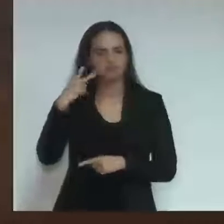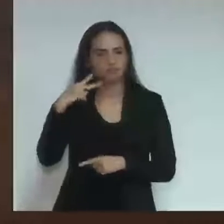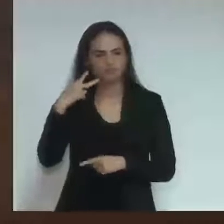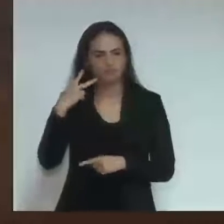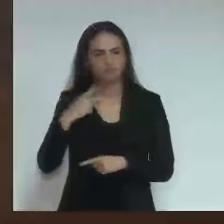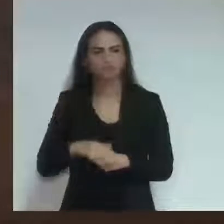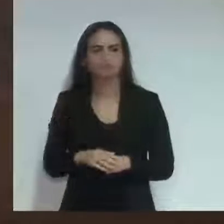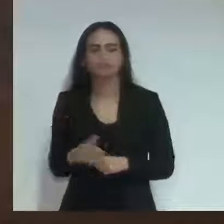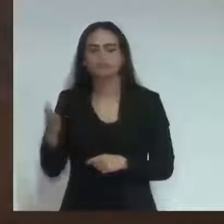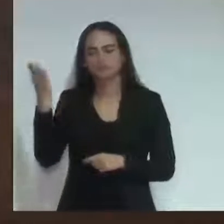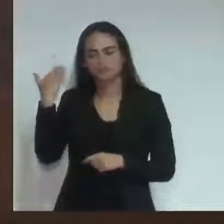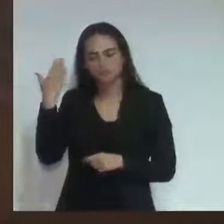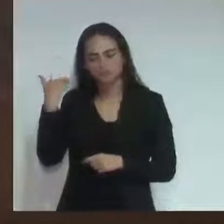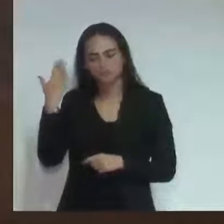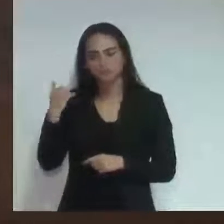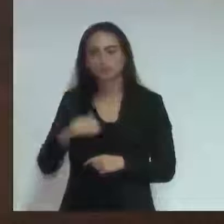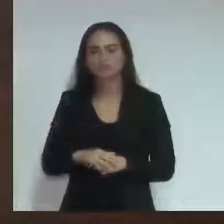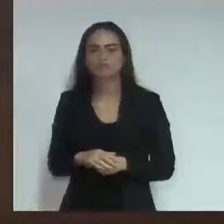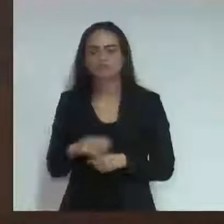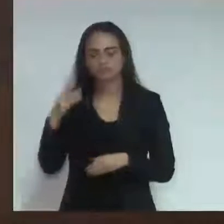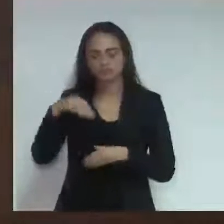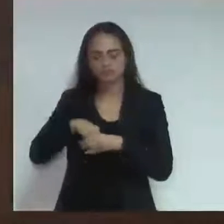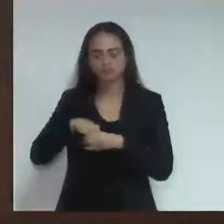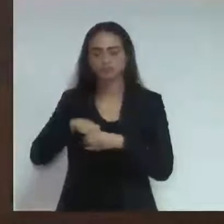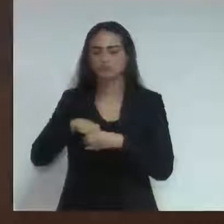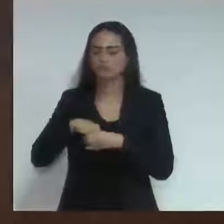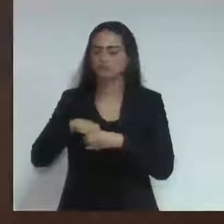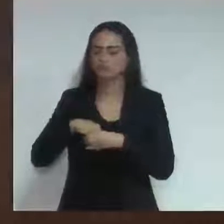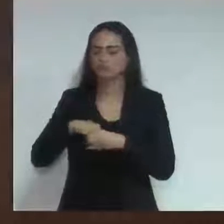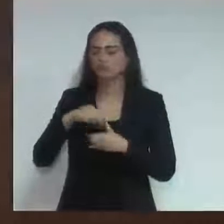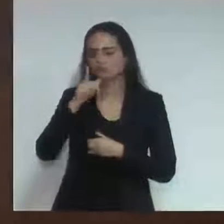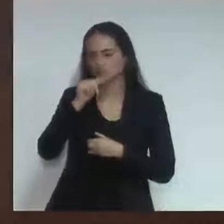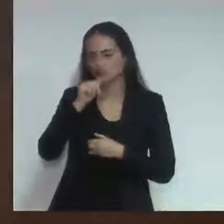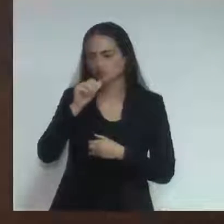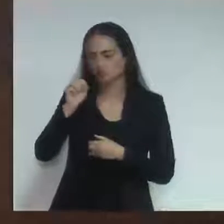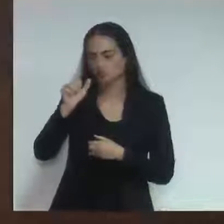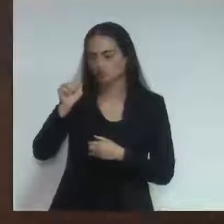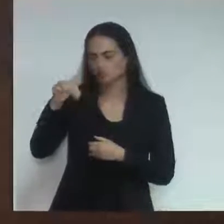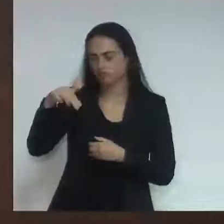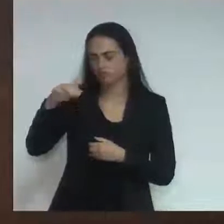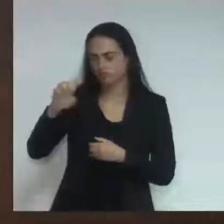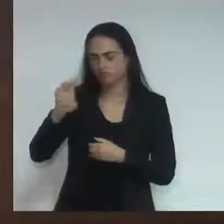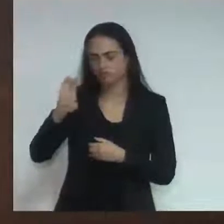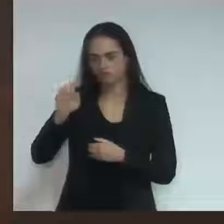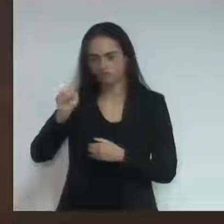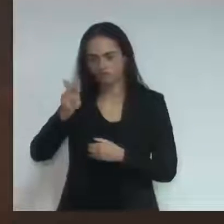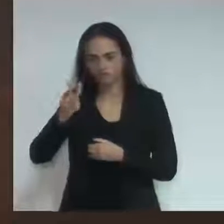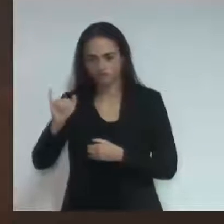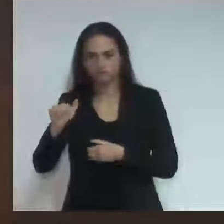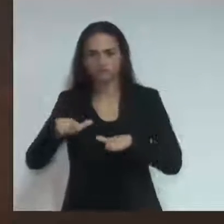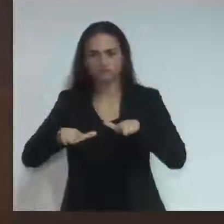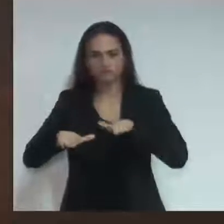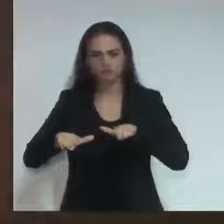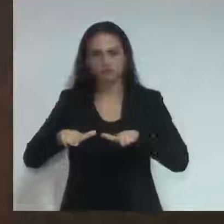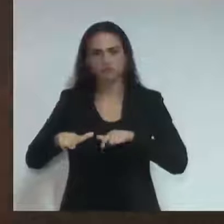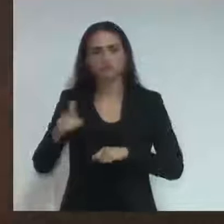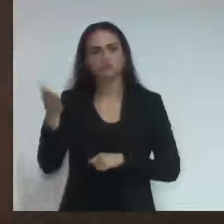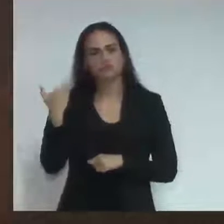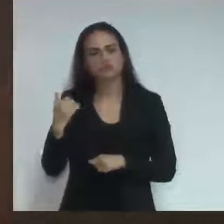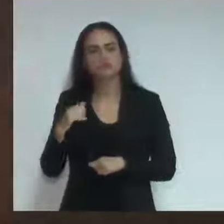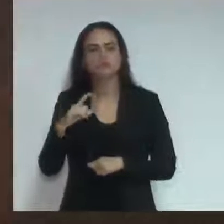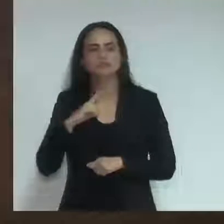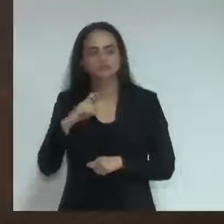assumi a Sanebave quando não existia autarquia. Existia um departamento, onde foi criada em